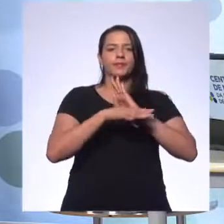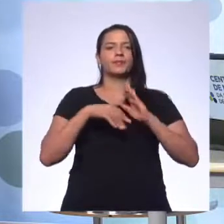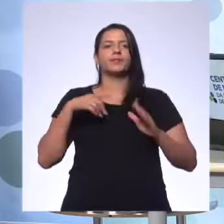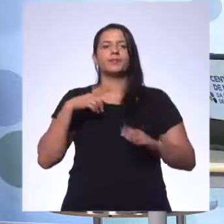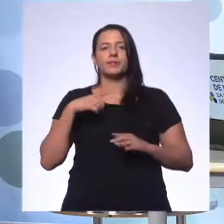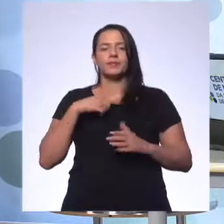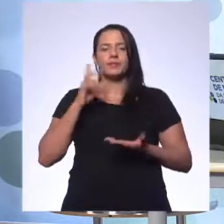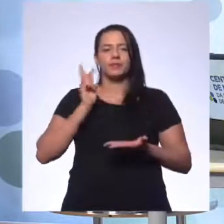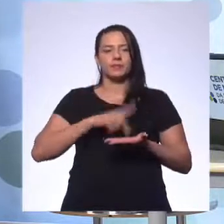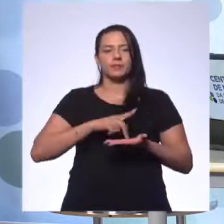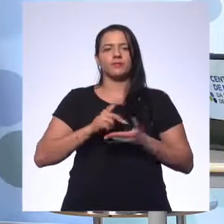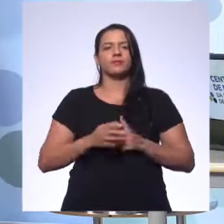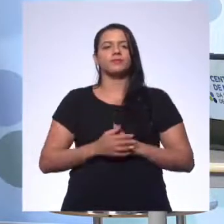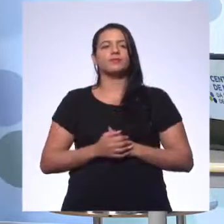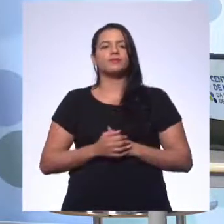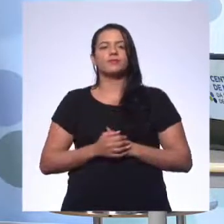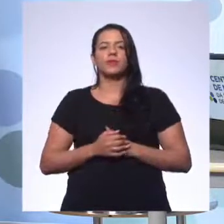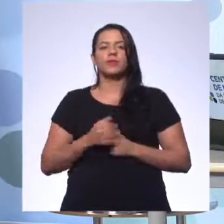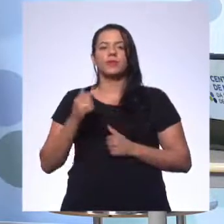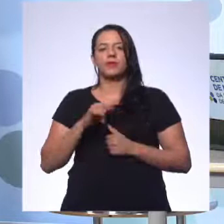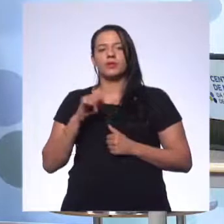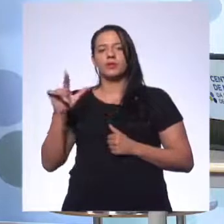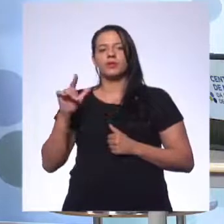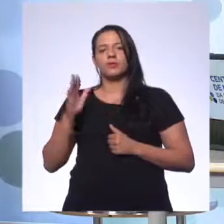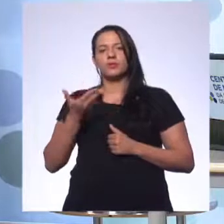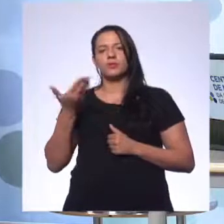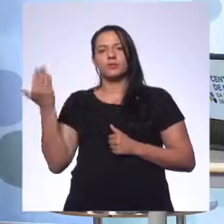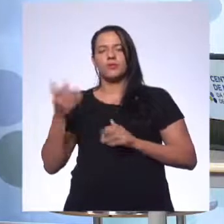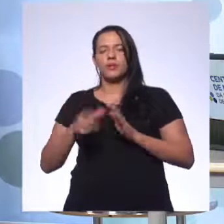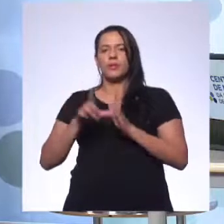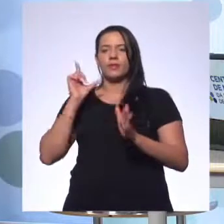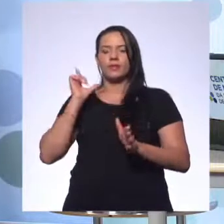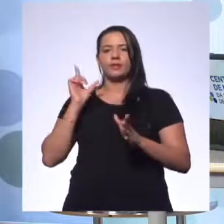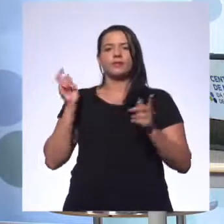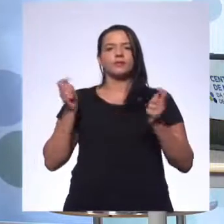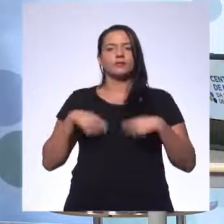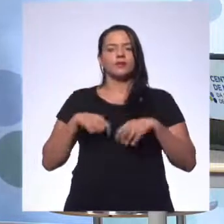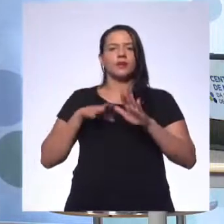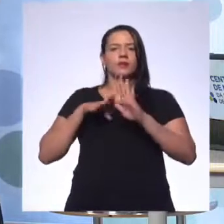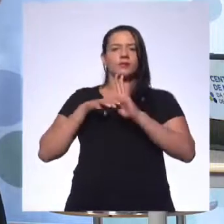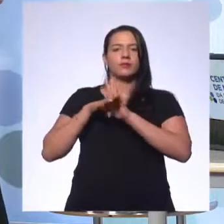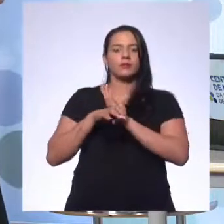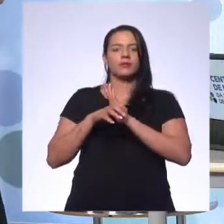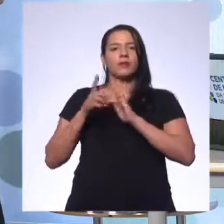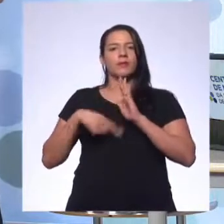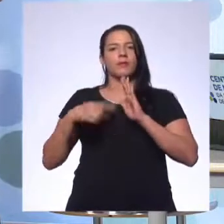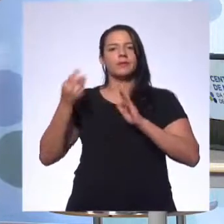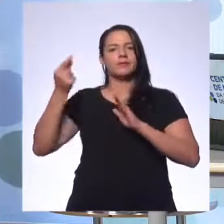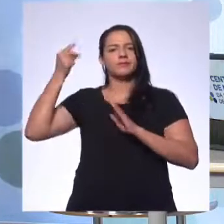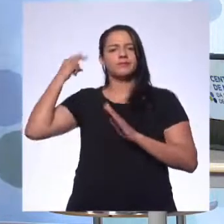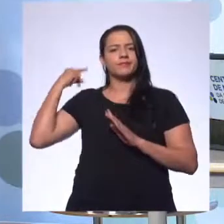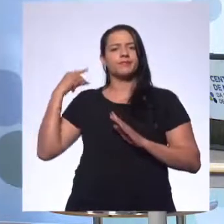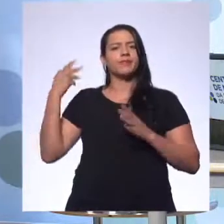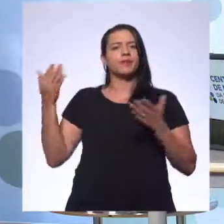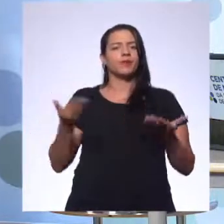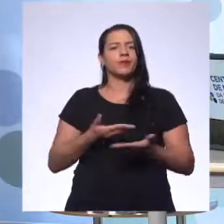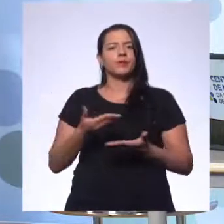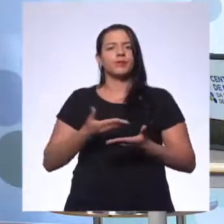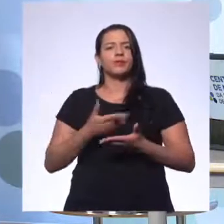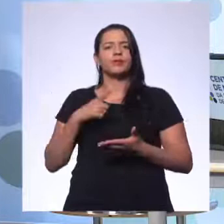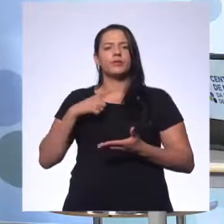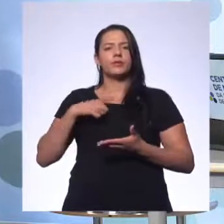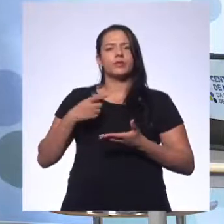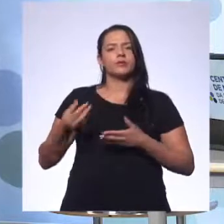bactérias verdadeiras, e a gente tem o arquea, que antes eram bactérias consideradas mais primitivas. Normalmente, elas